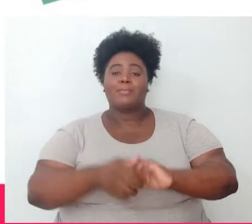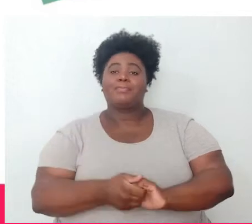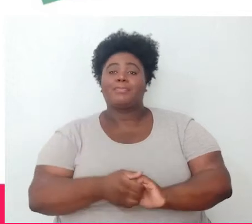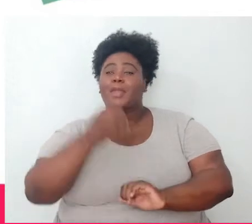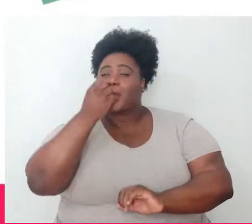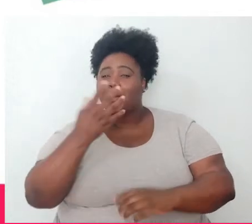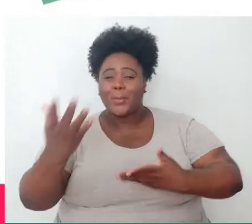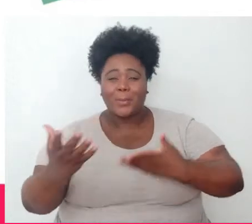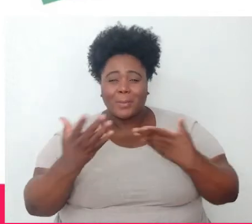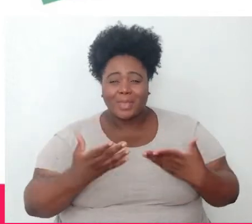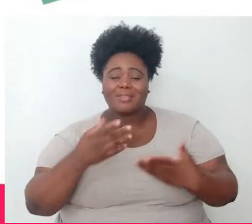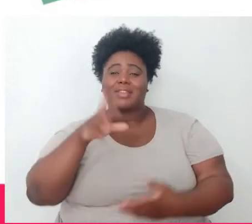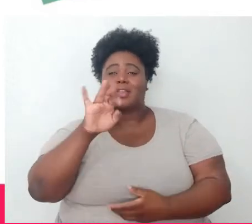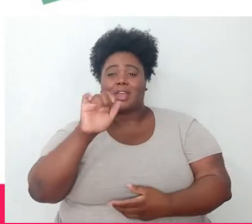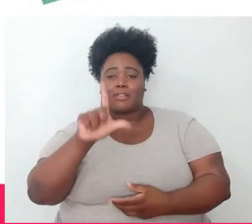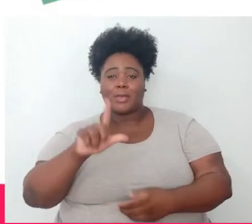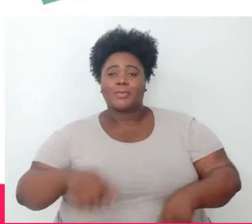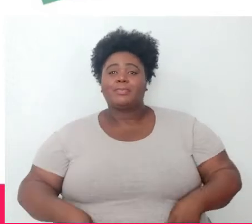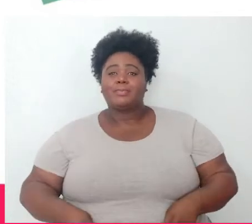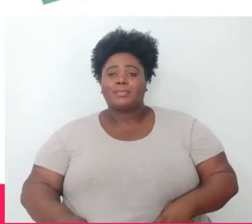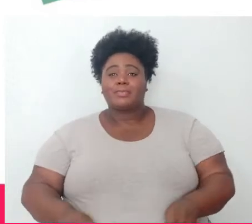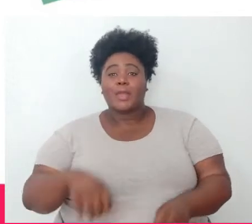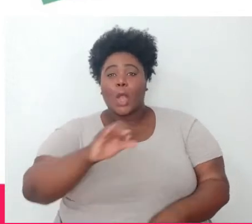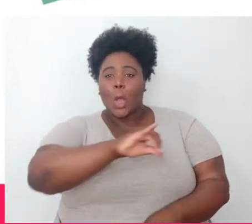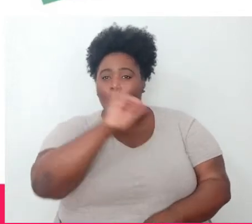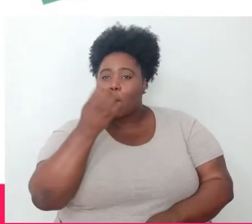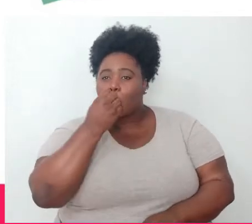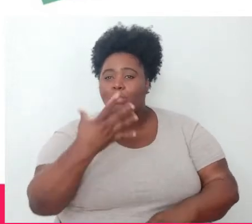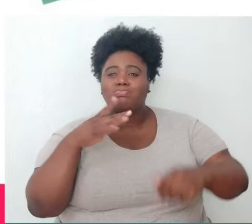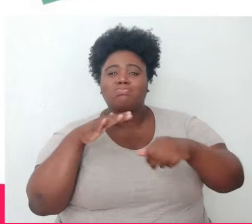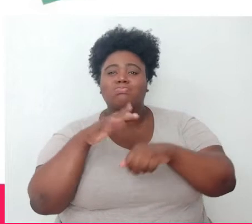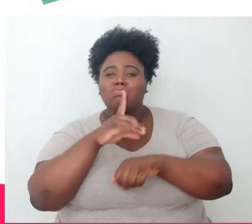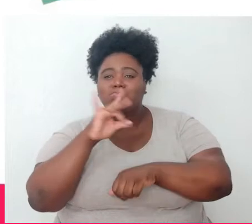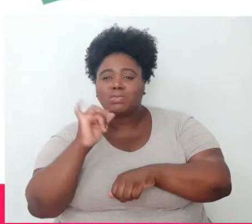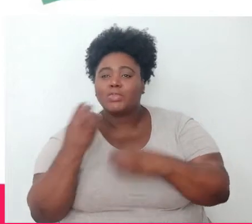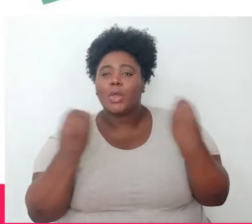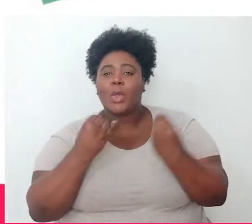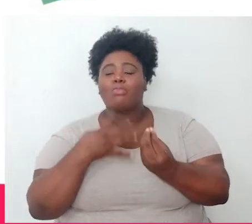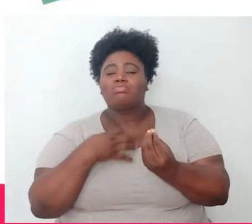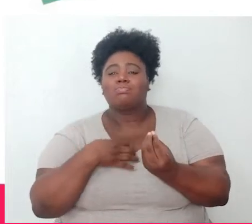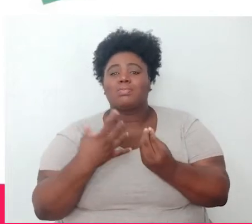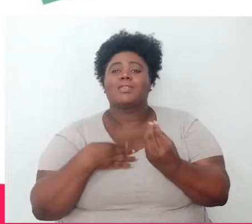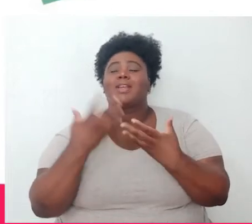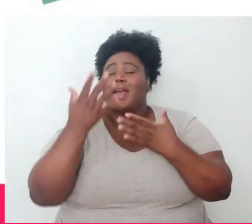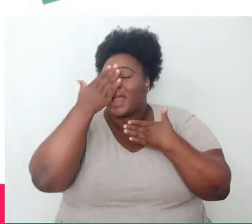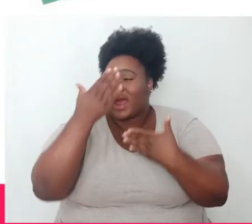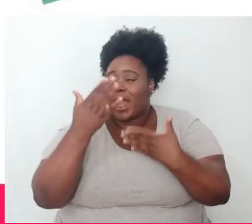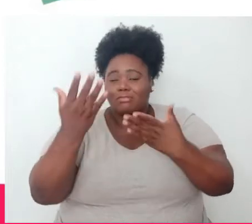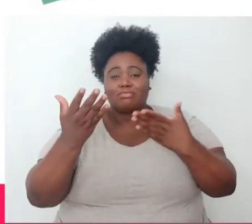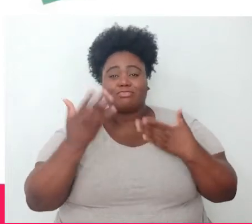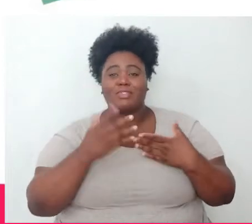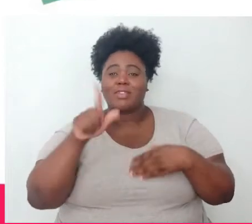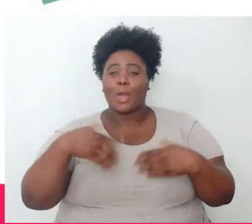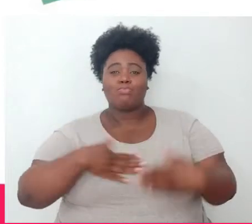Seja bem-vindo, Rafael. Olá, bom dia, como vocês estão? Agradeço imensamente o convite,